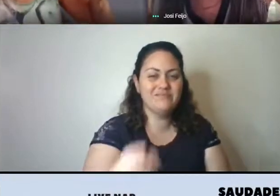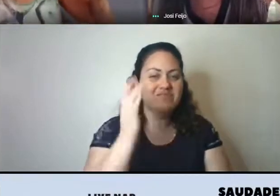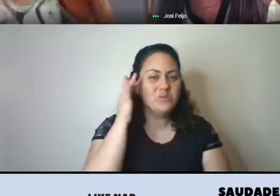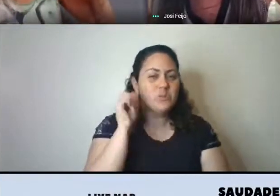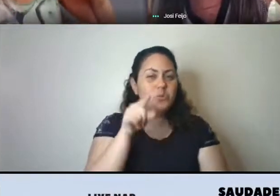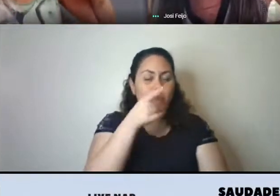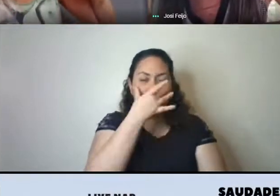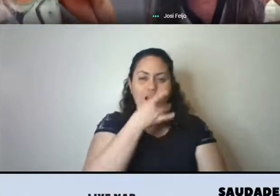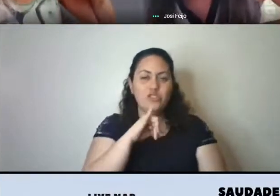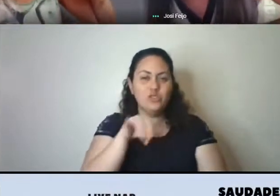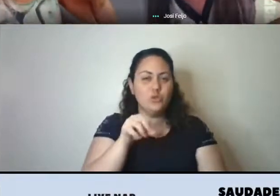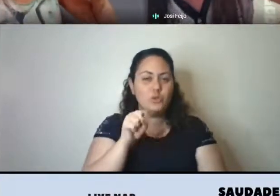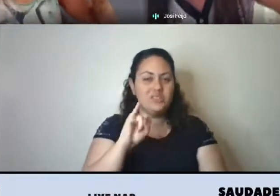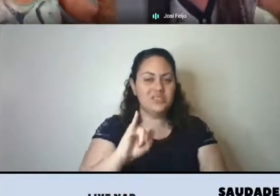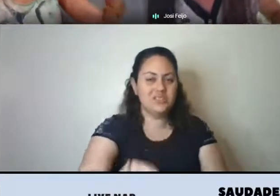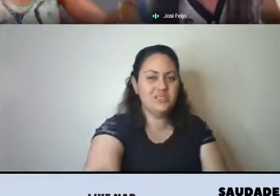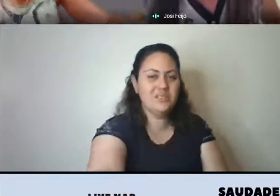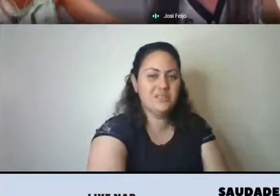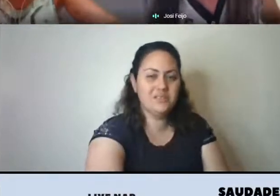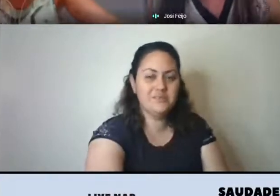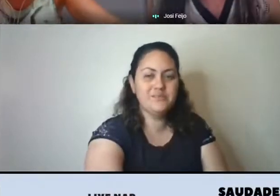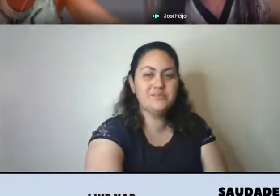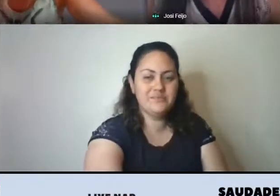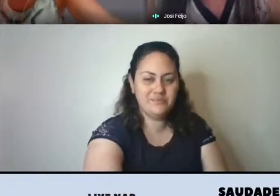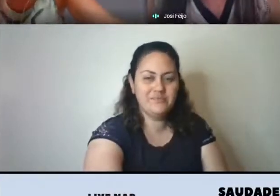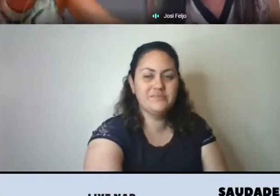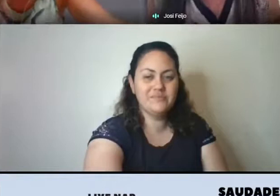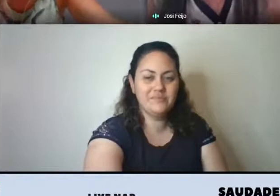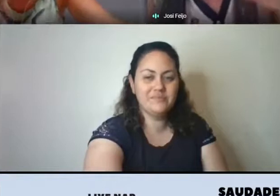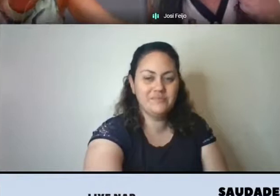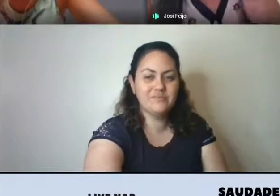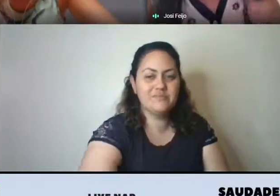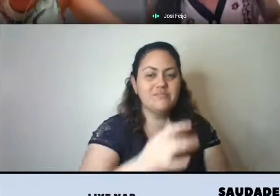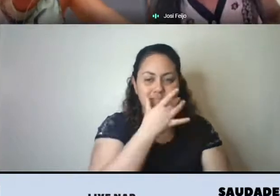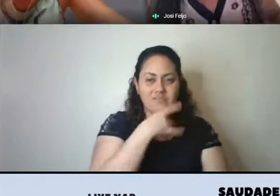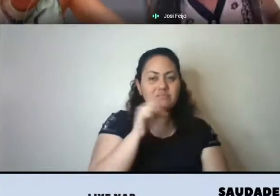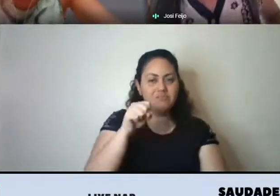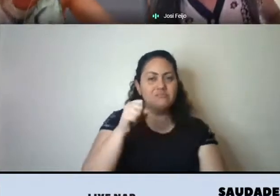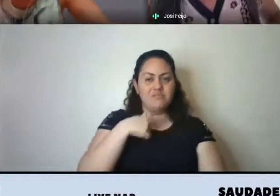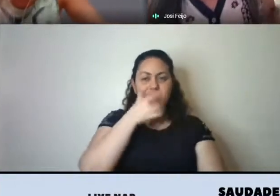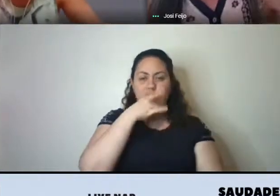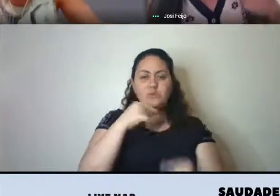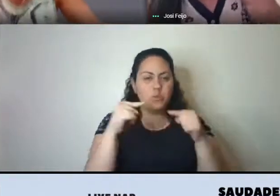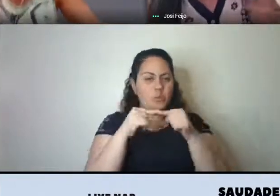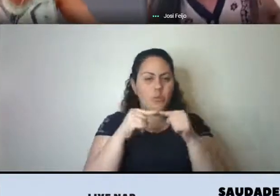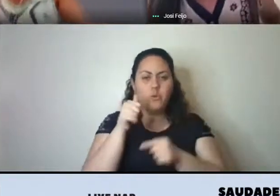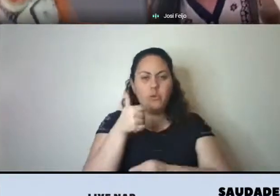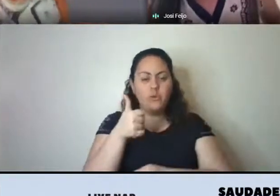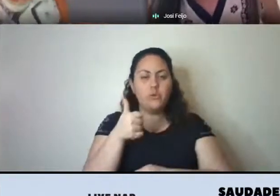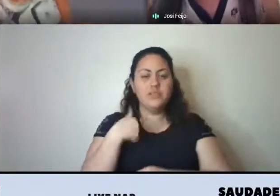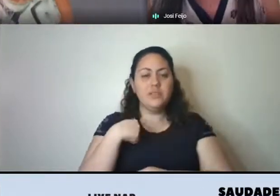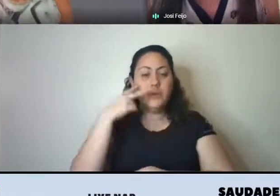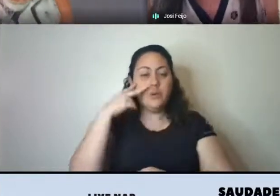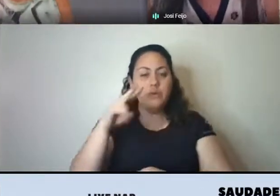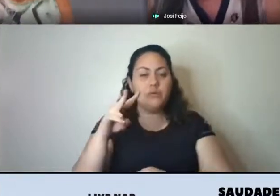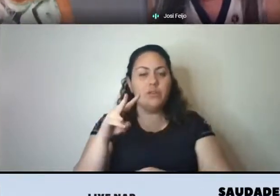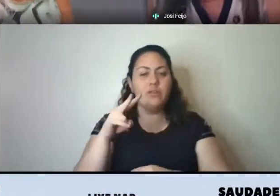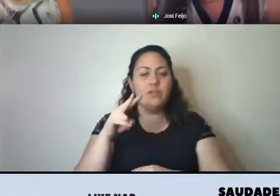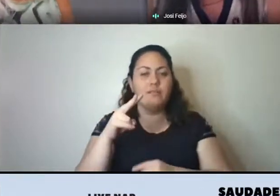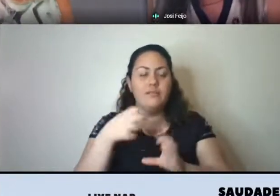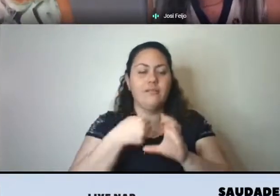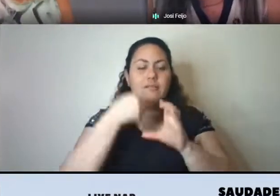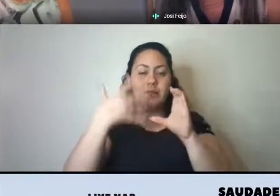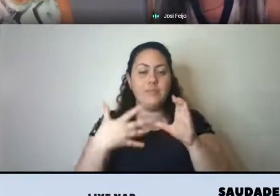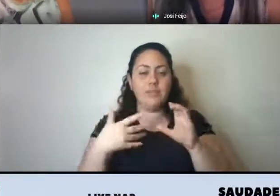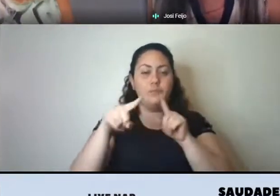Sim. Não, eu acho que é bem isso, sabe? Eu vejo aspectos